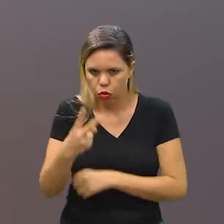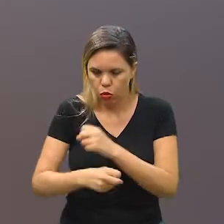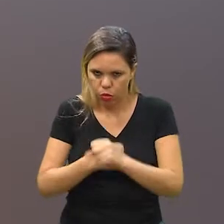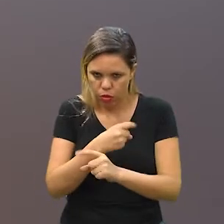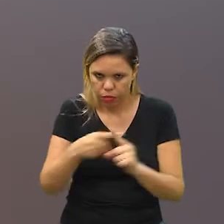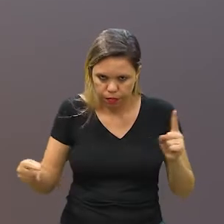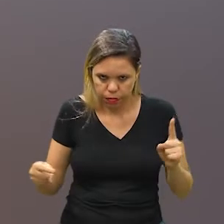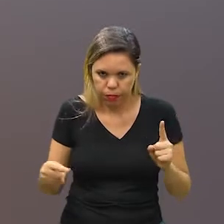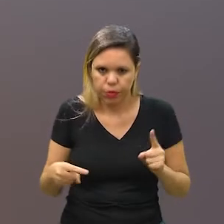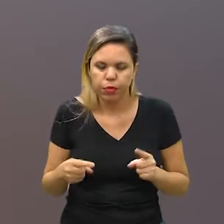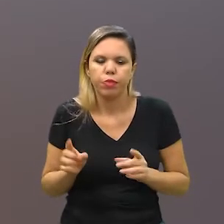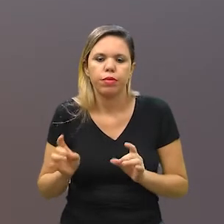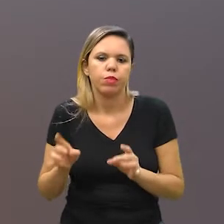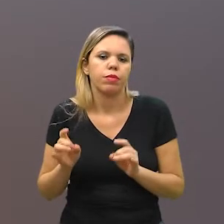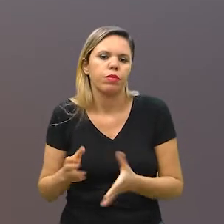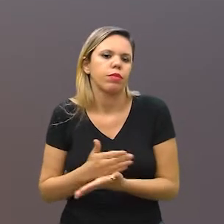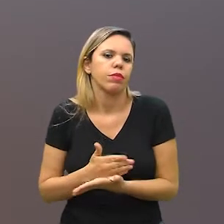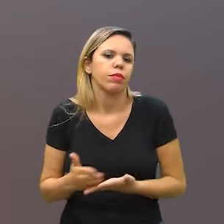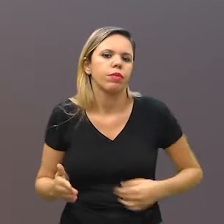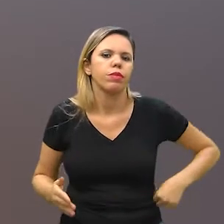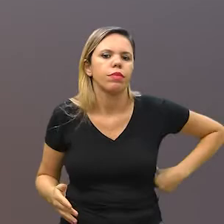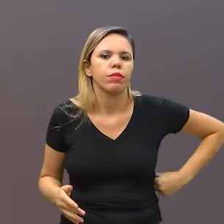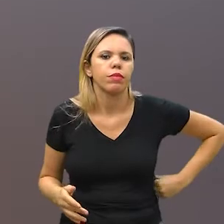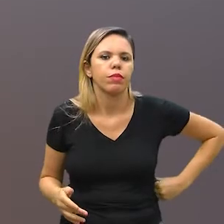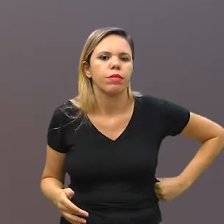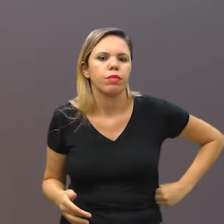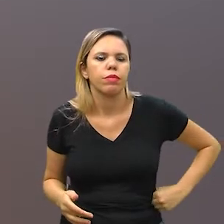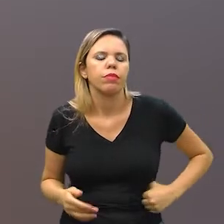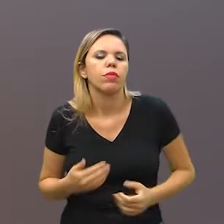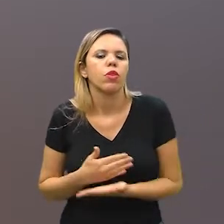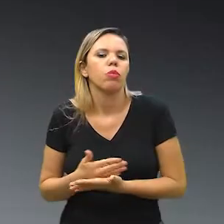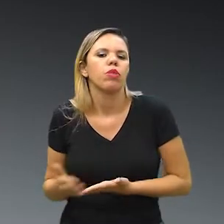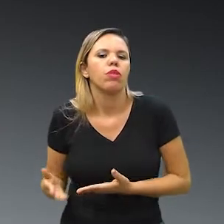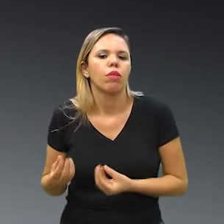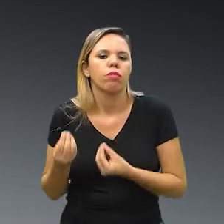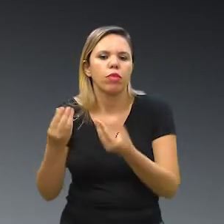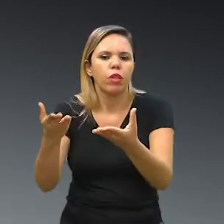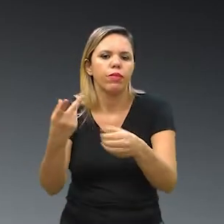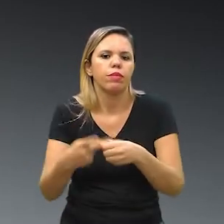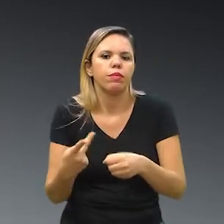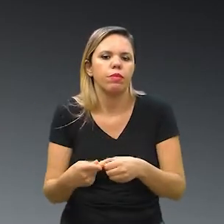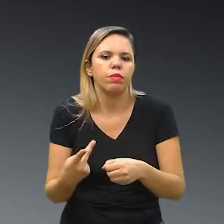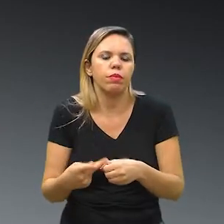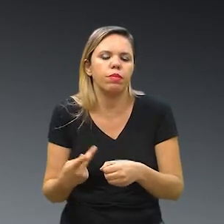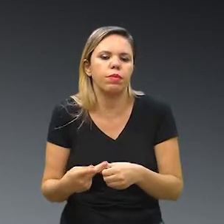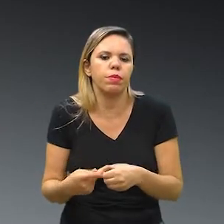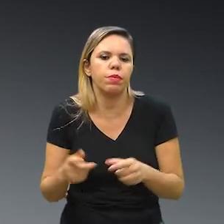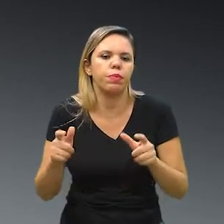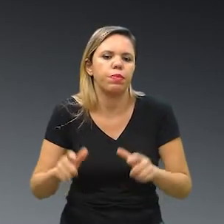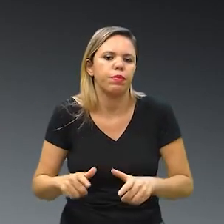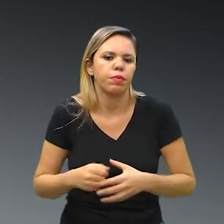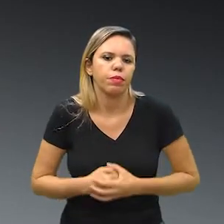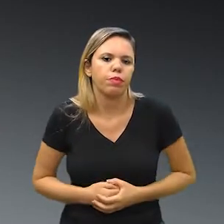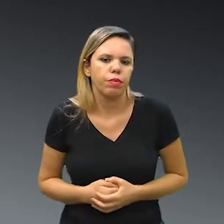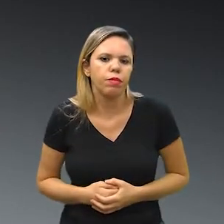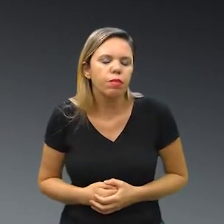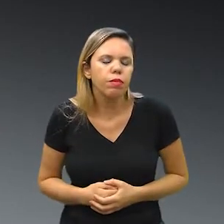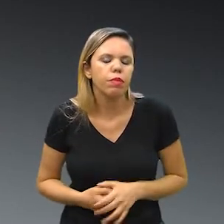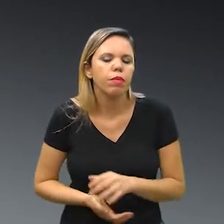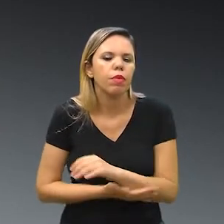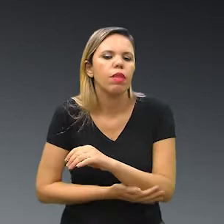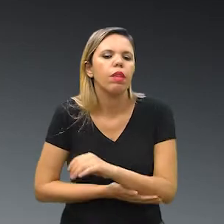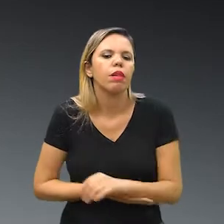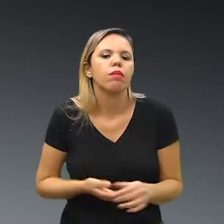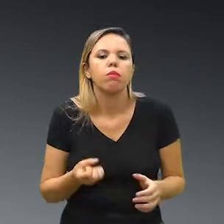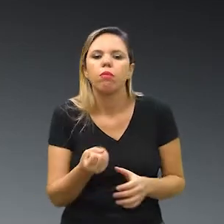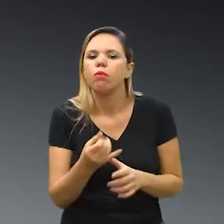2 anos e meio. Então a gente começou levando os produtos, né? E foi ali que a